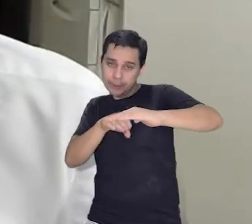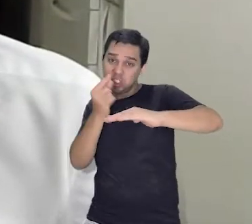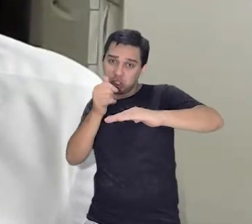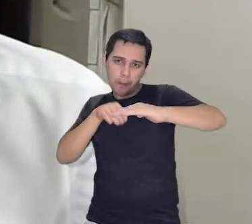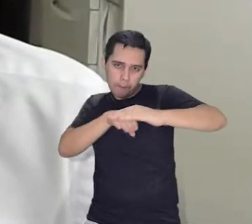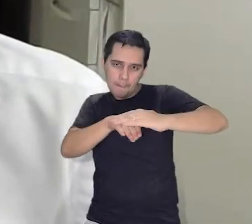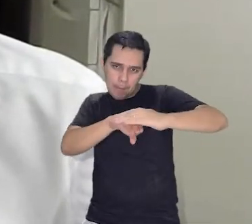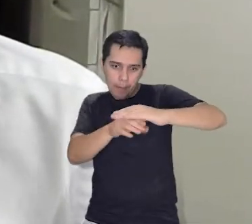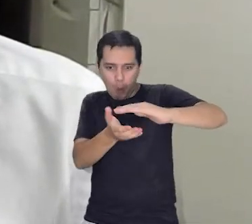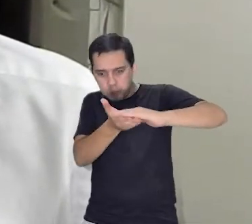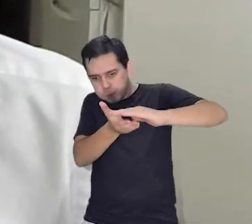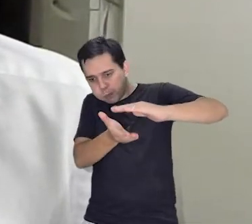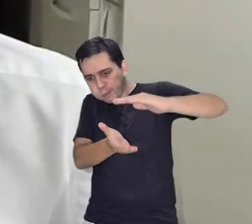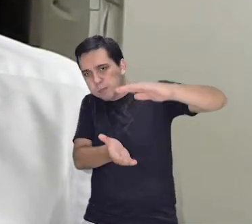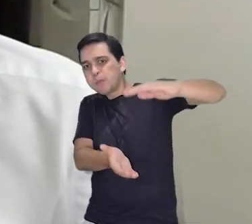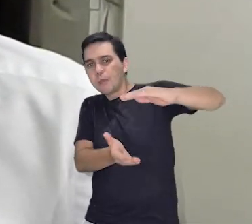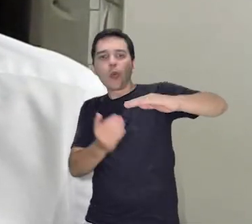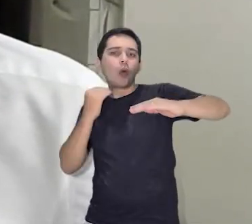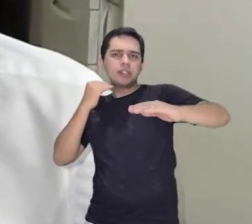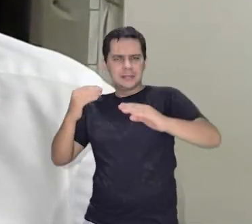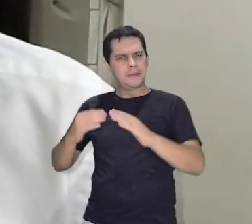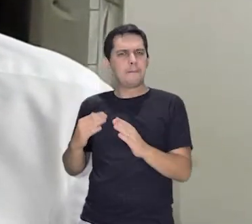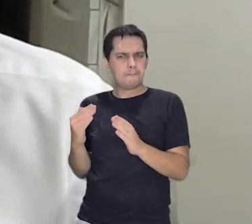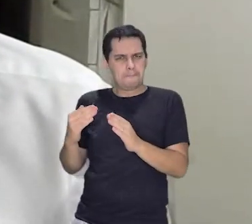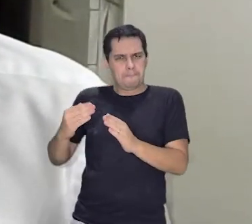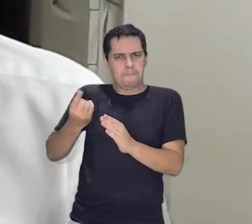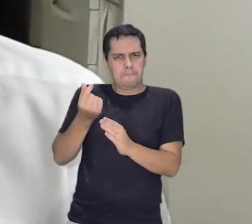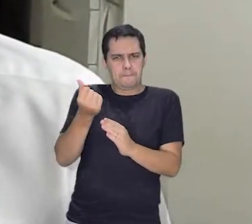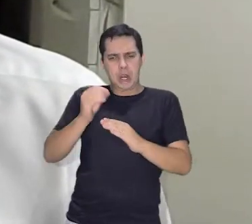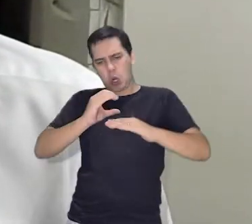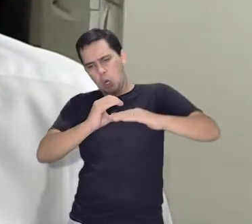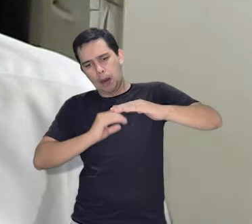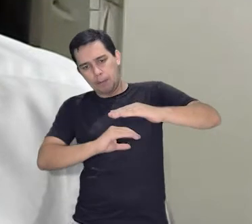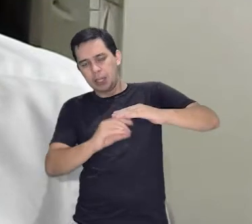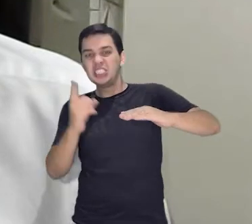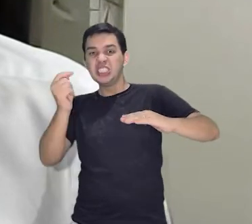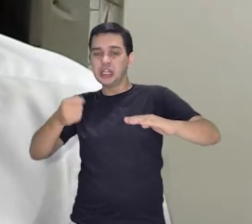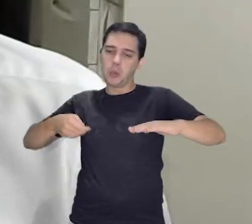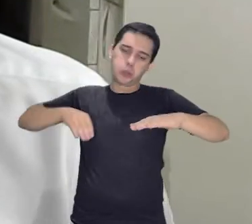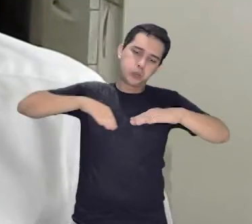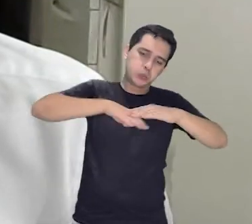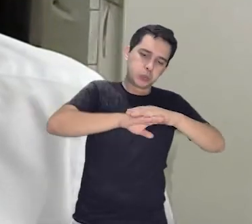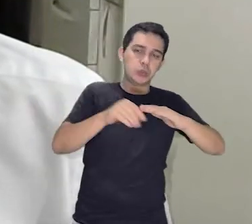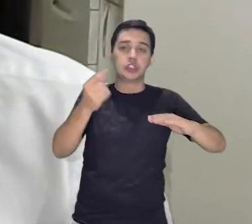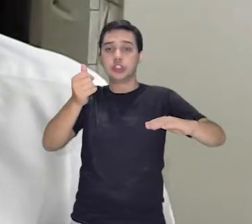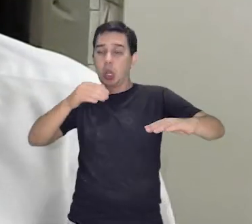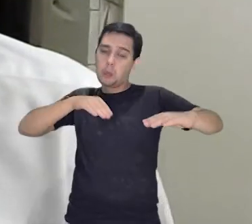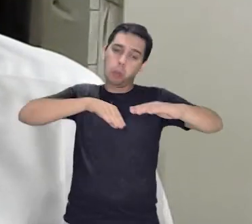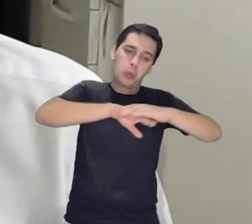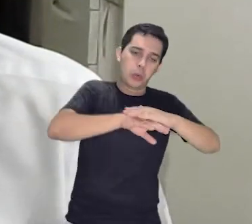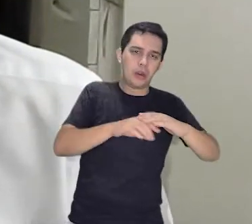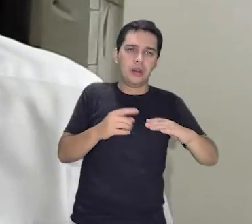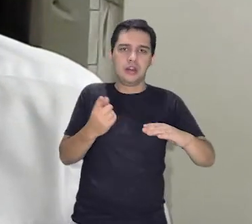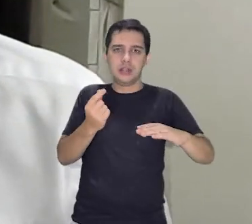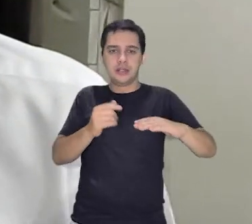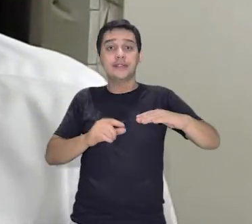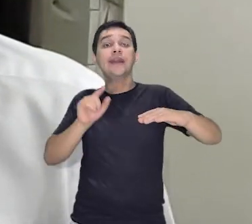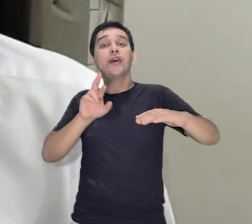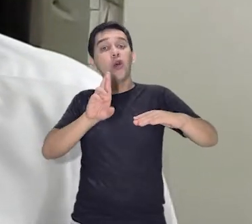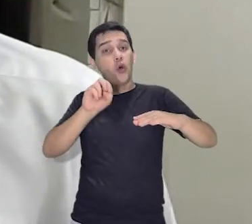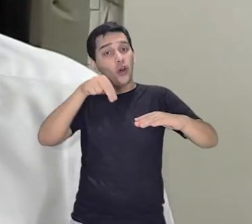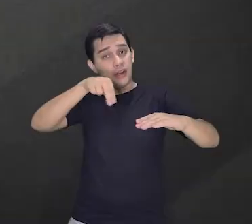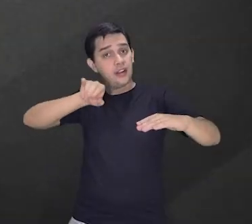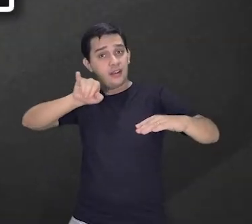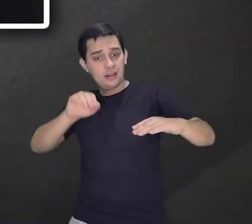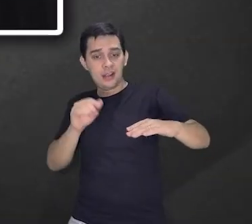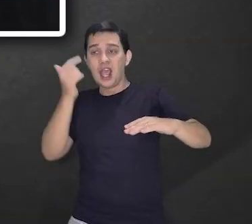com quantias volumosas de depósitos, especialmente depósitos em espécie sem origem justificada, era Rony Lessa. E